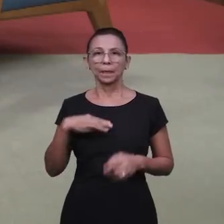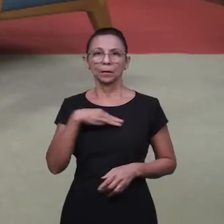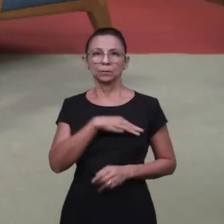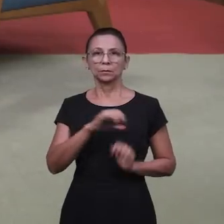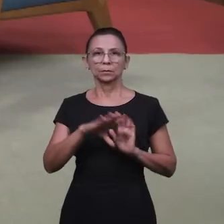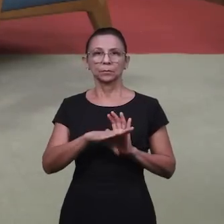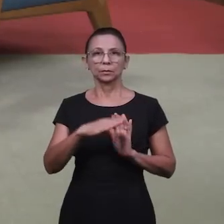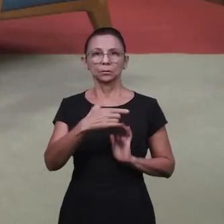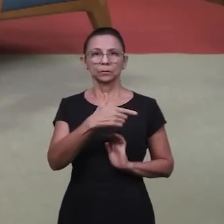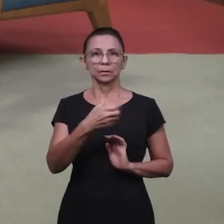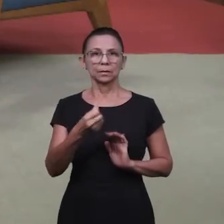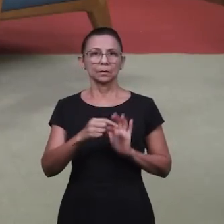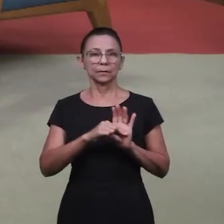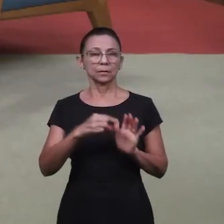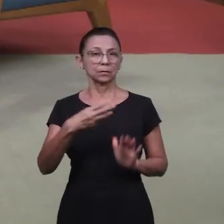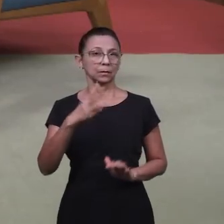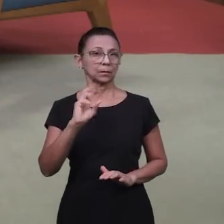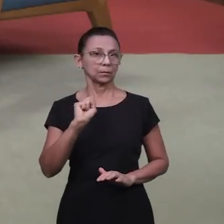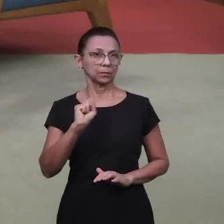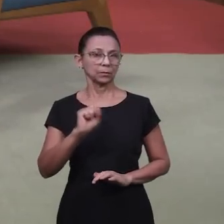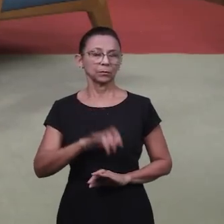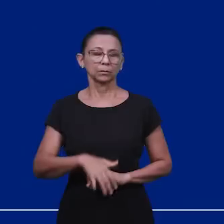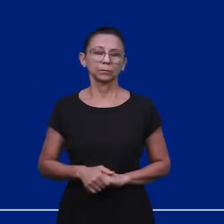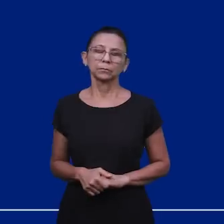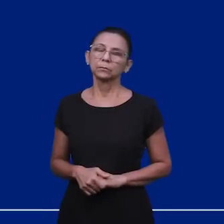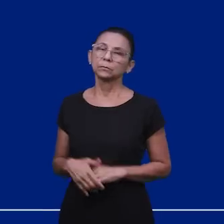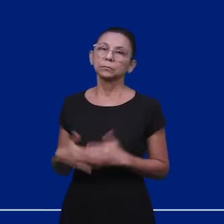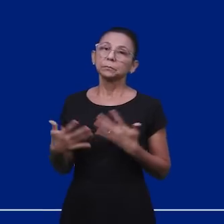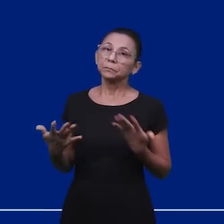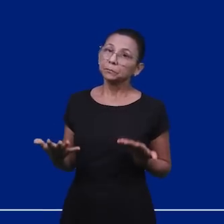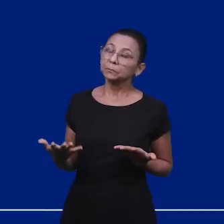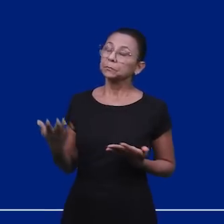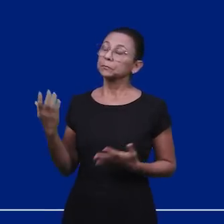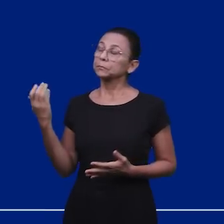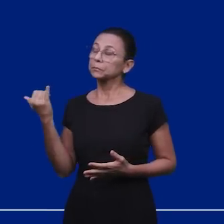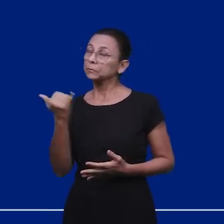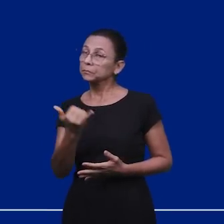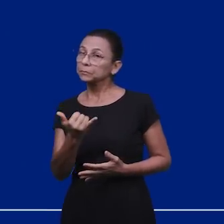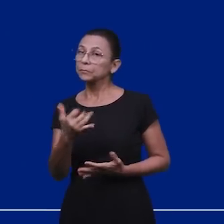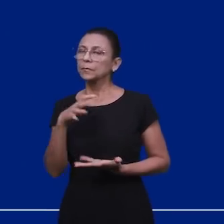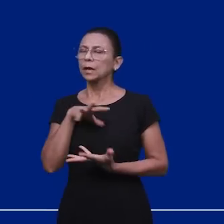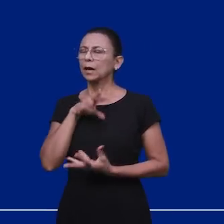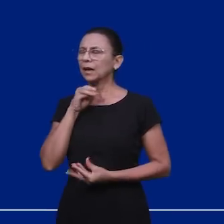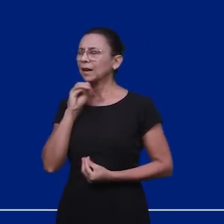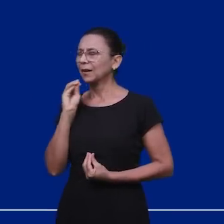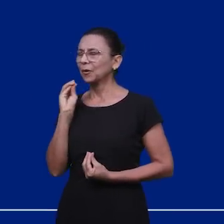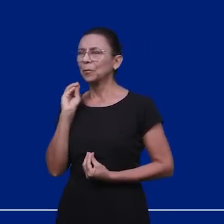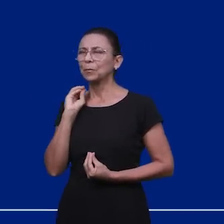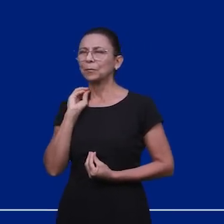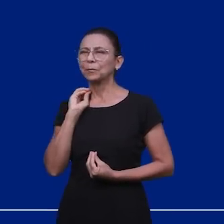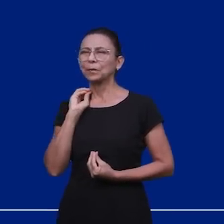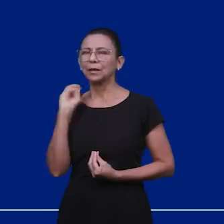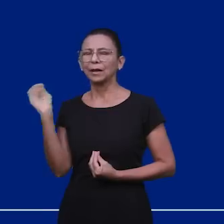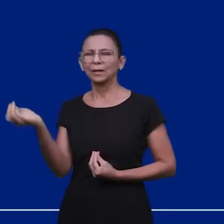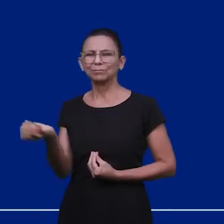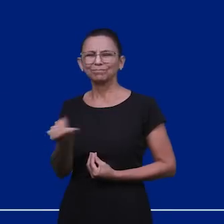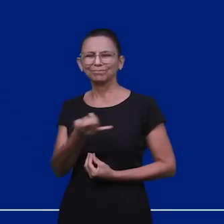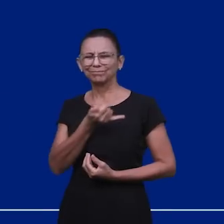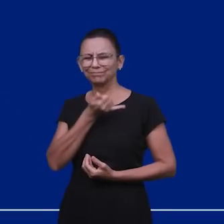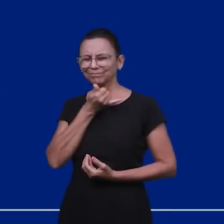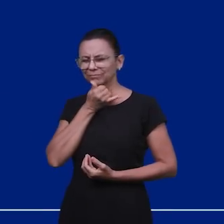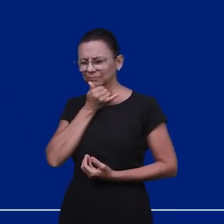primeiro está em Mateus, capítulo 26, verso 38, que diz assim: Então lhes disse, a minha alma está cheia